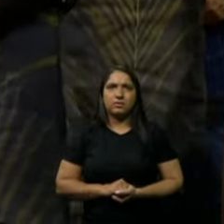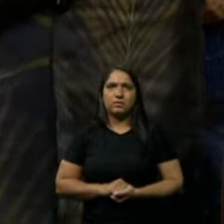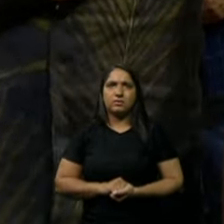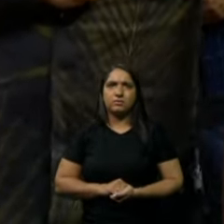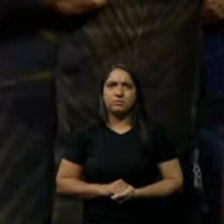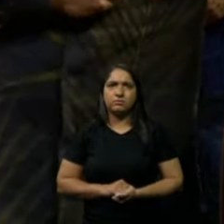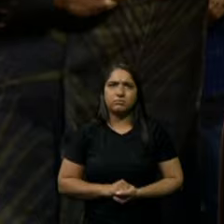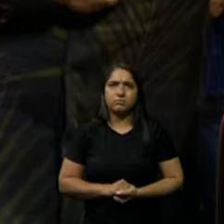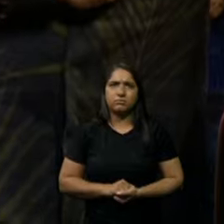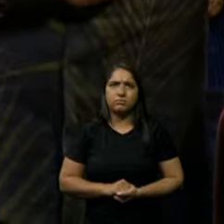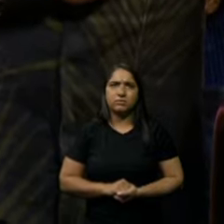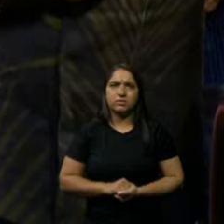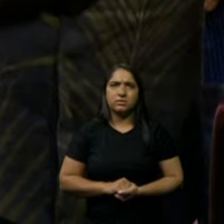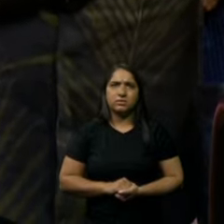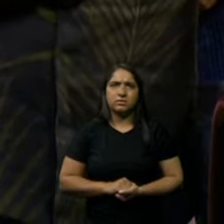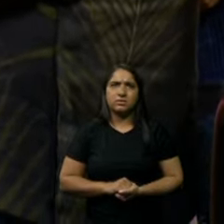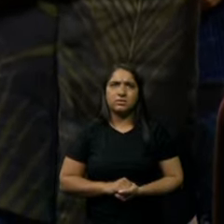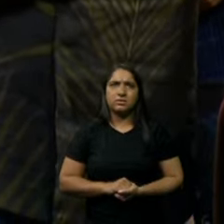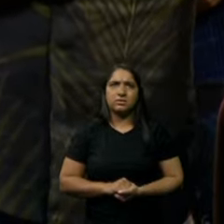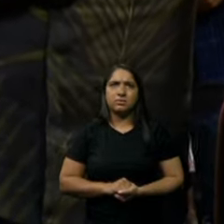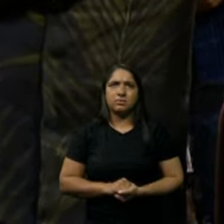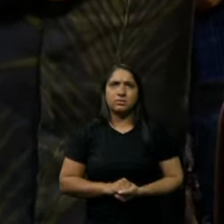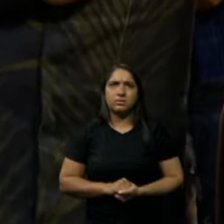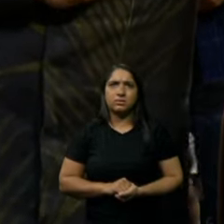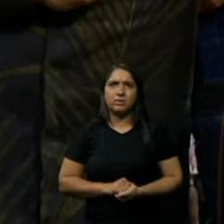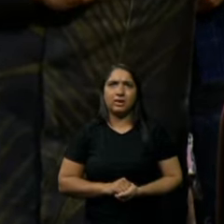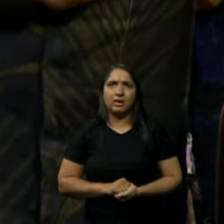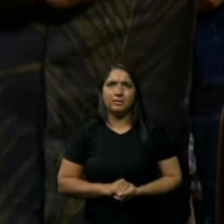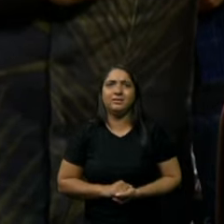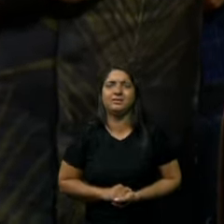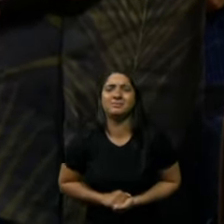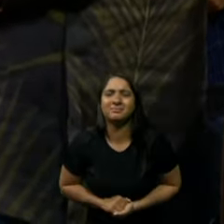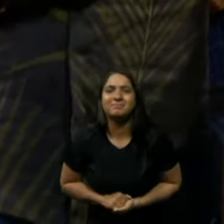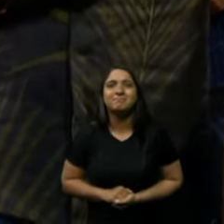G1 E aí